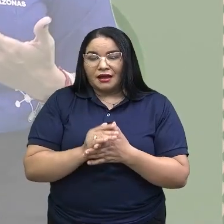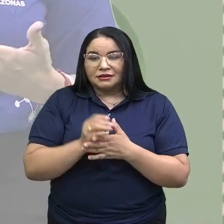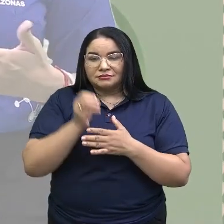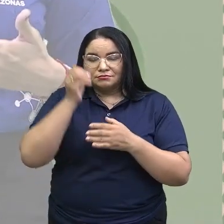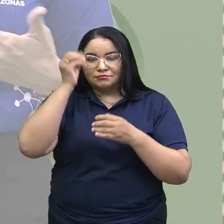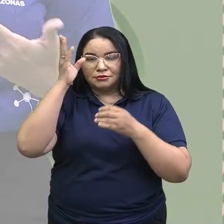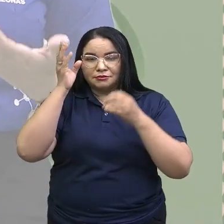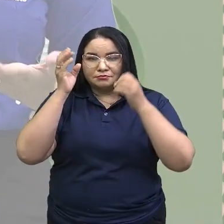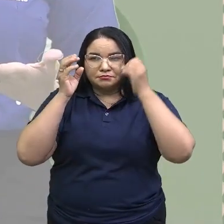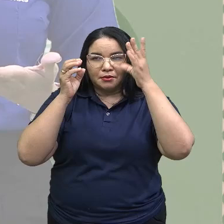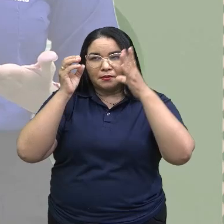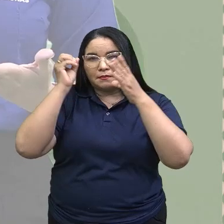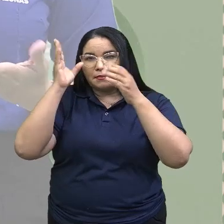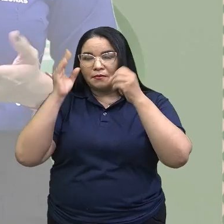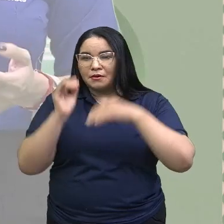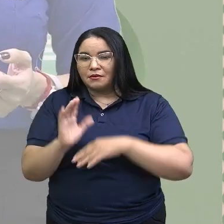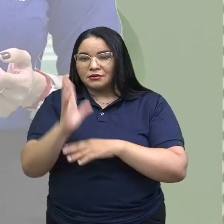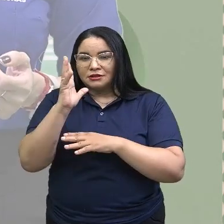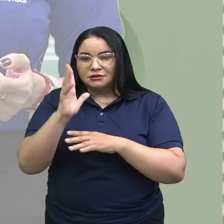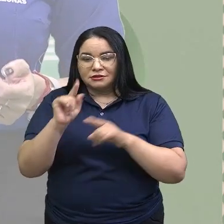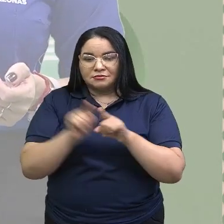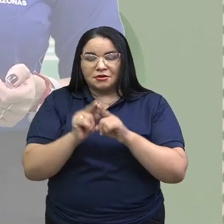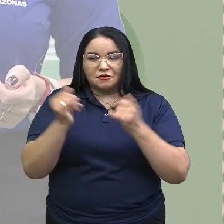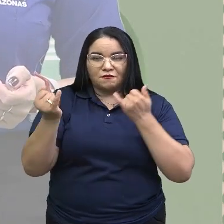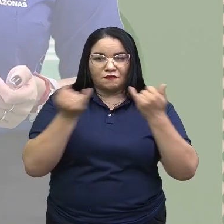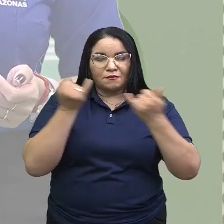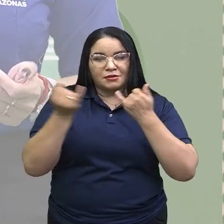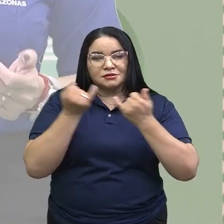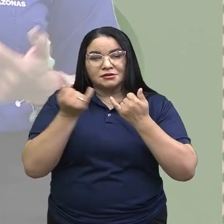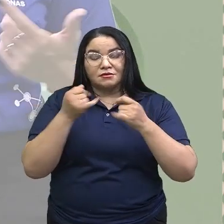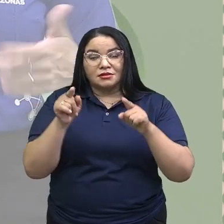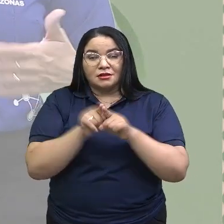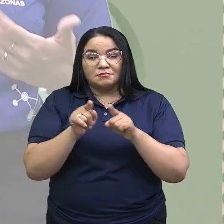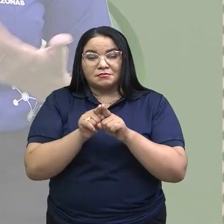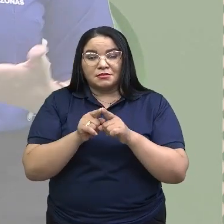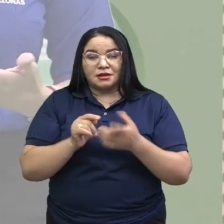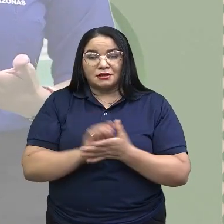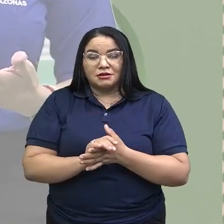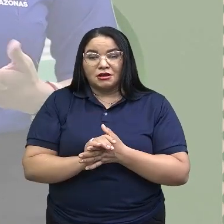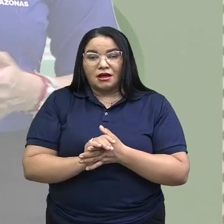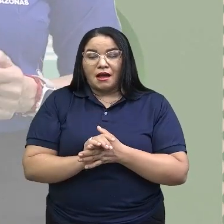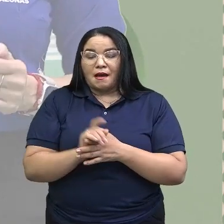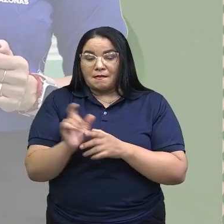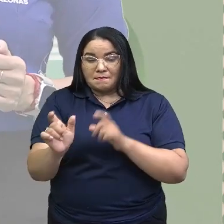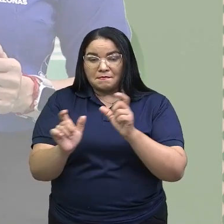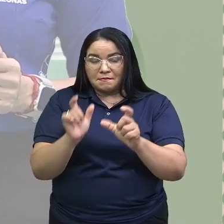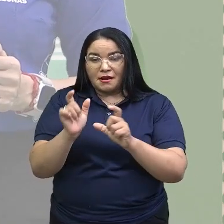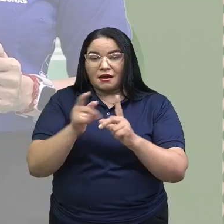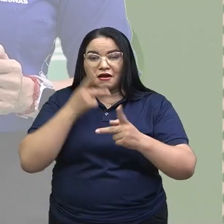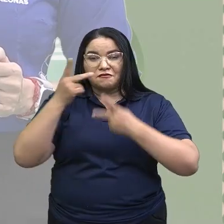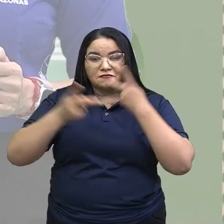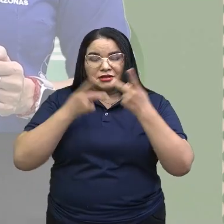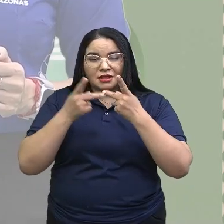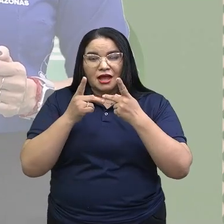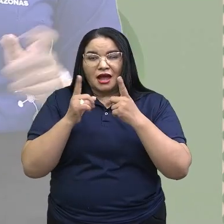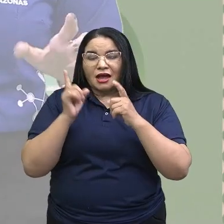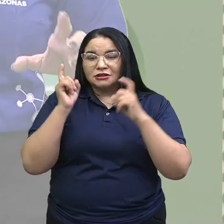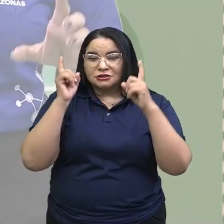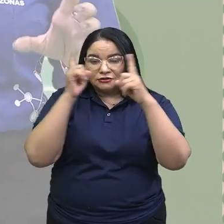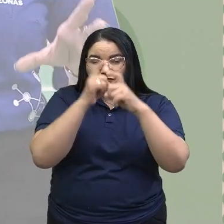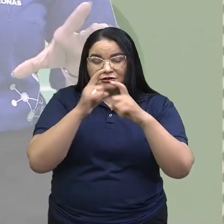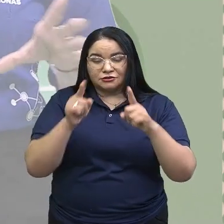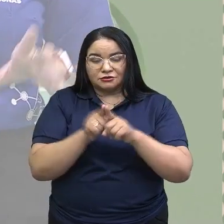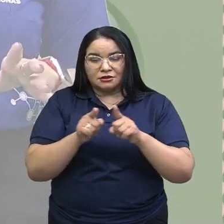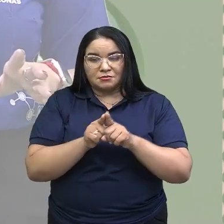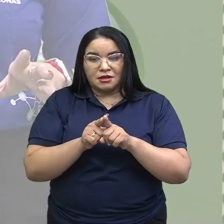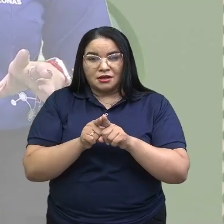eventos e informações recentes, dificuldade para encontrar palavras, pequenas desorientações